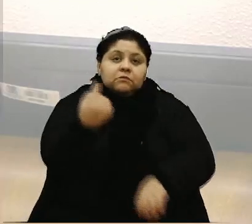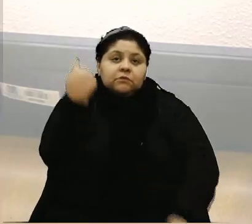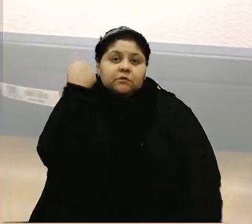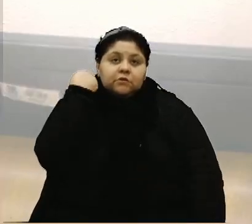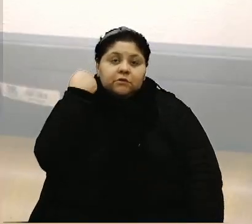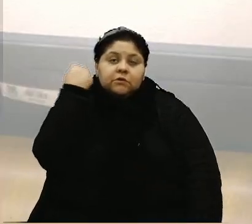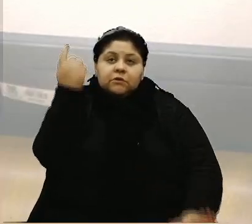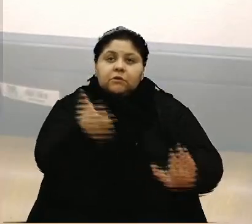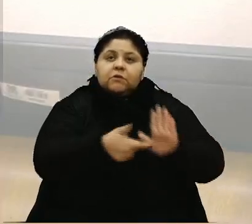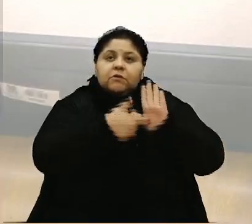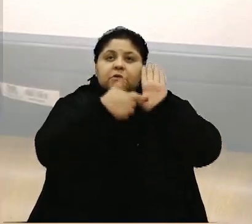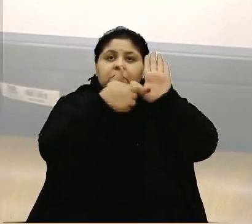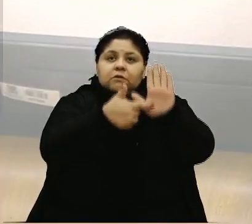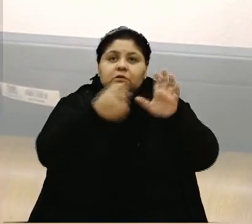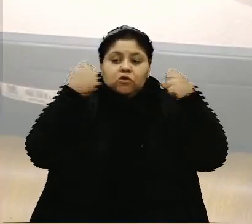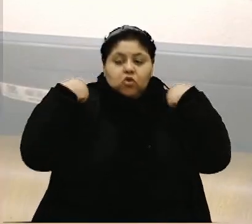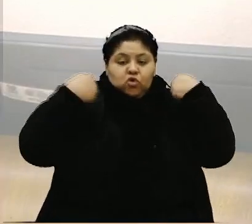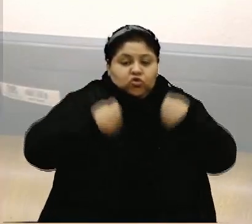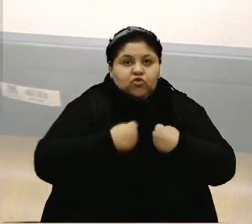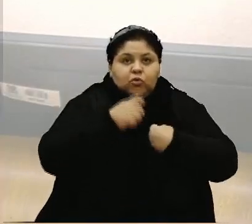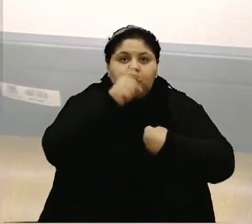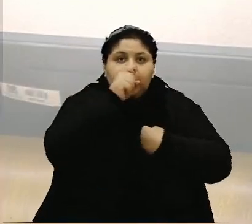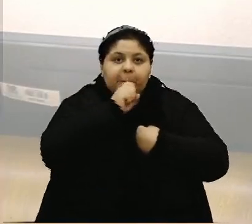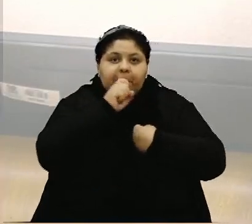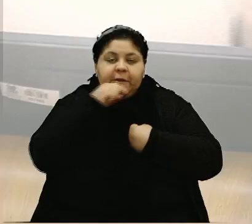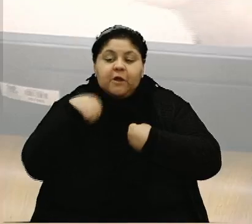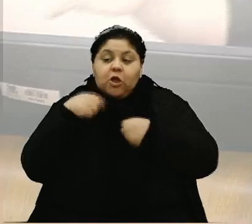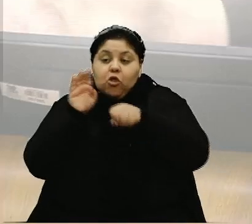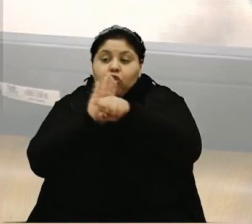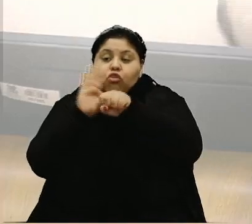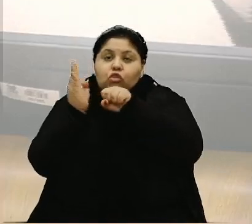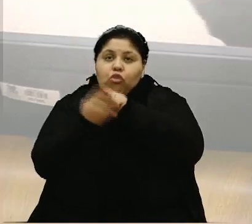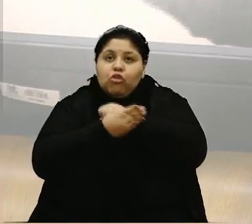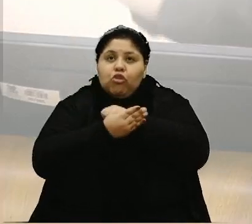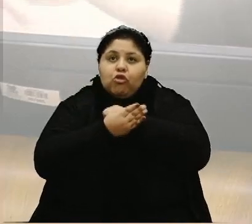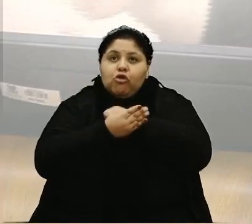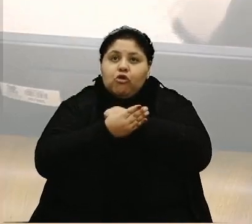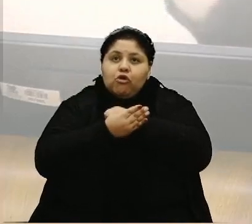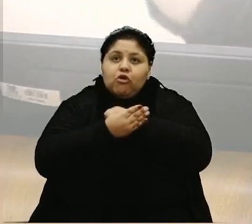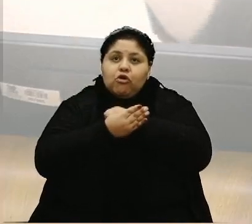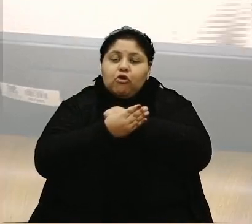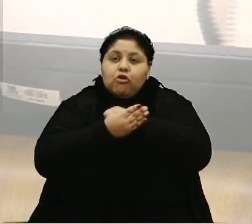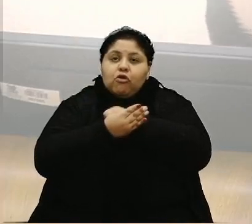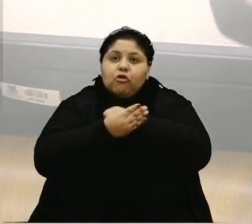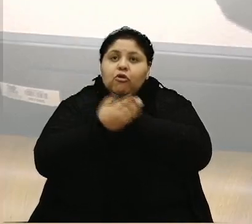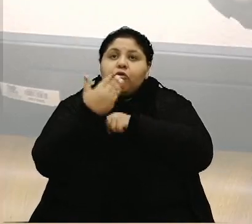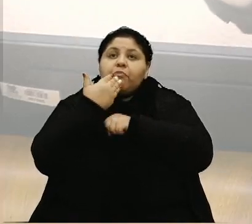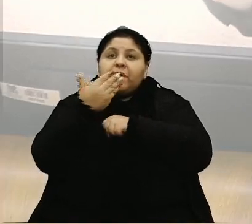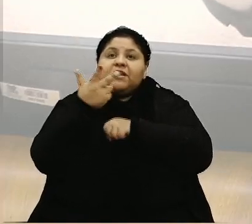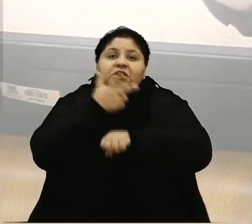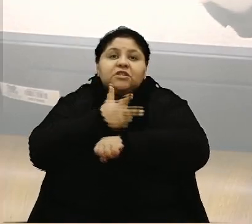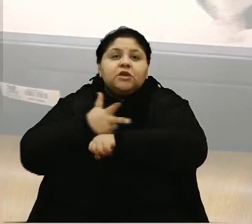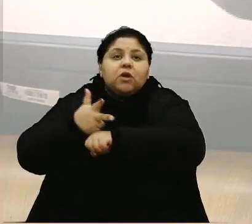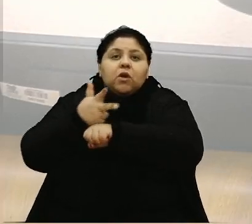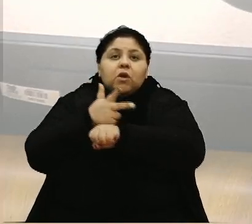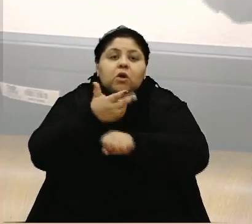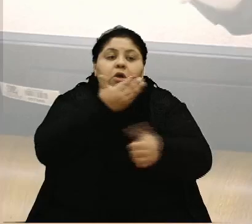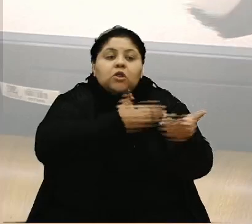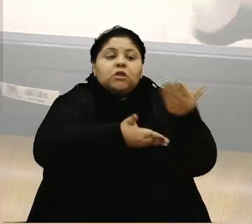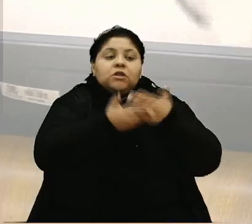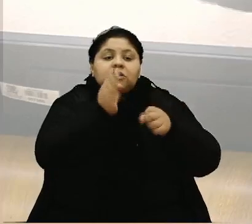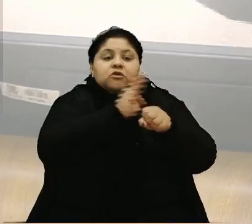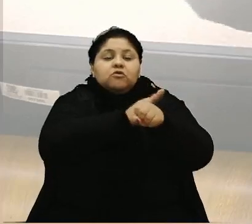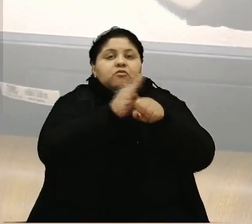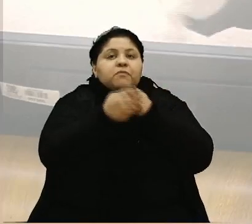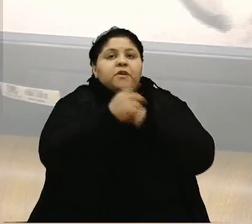se apresentaram com os coletes verdes, eu fui lá no bairro e aí diziam que pela minha reivindicação, pelo meu vídeo, estava sendo atendido o bairro. É uma